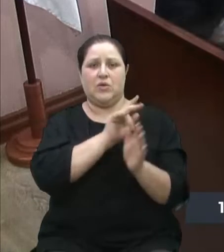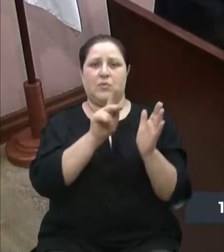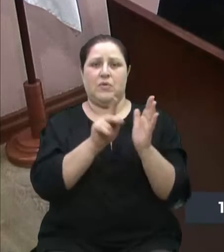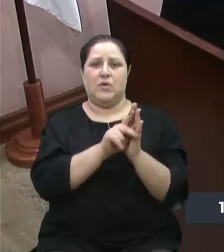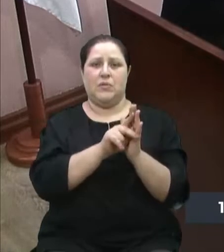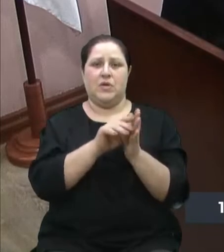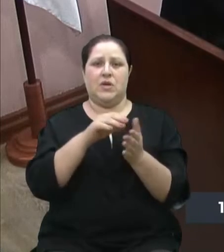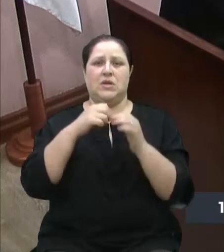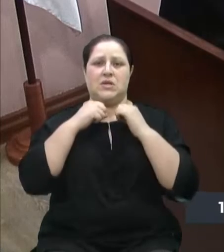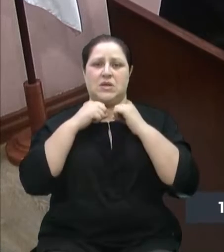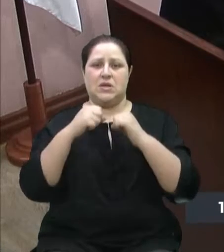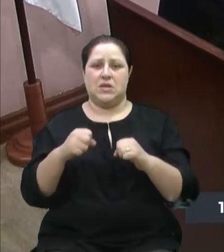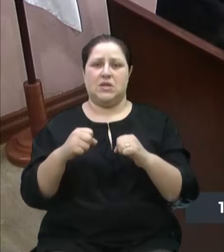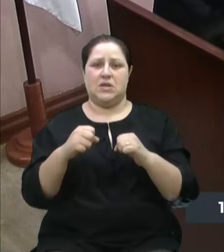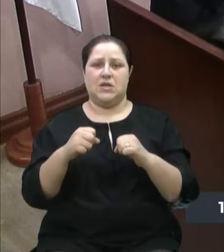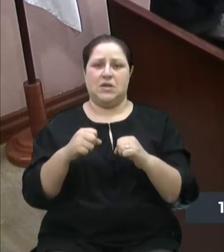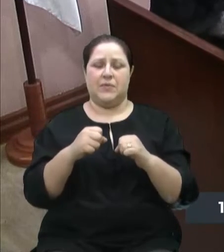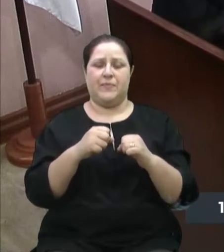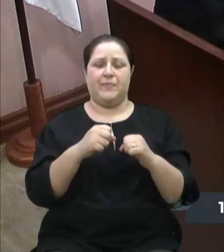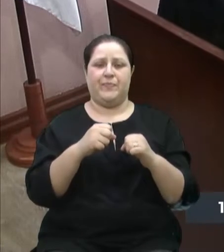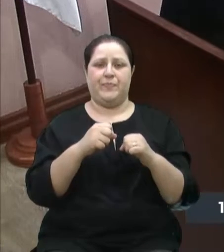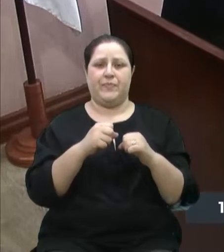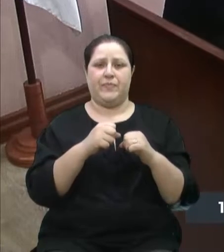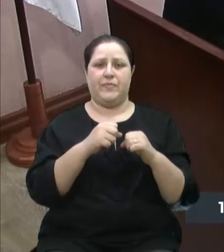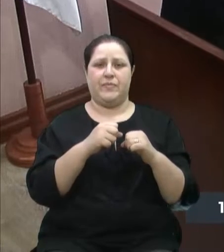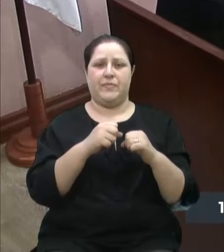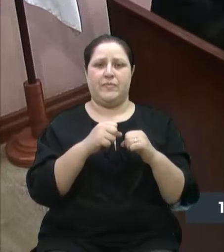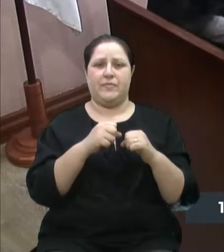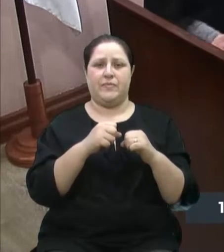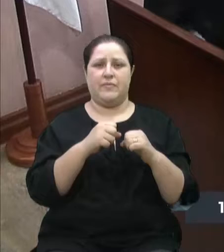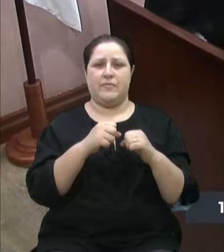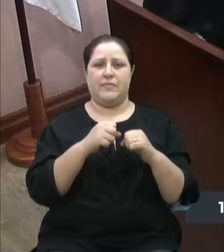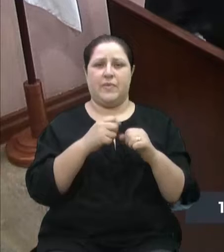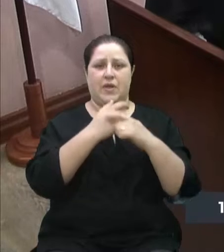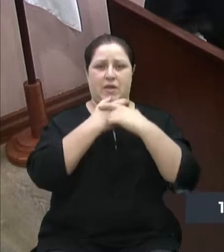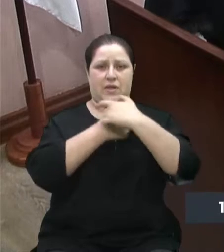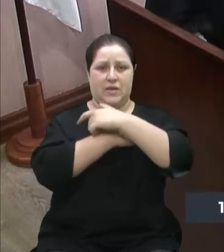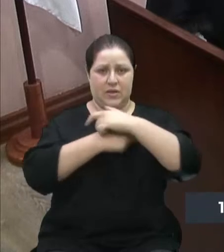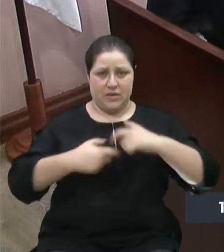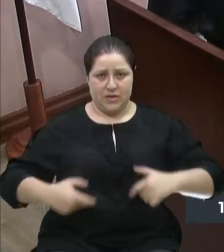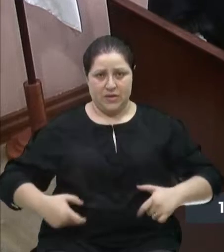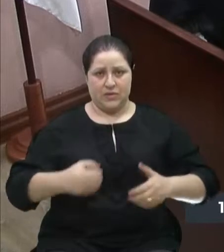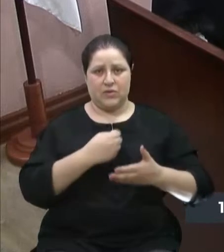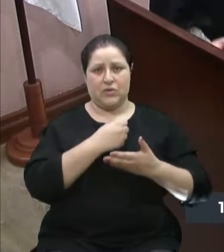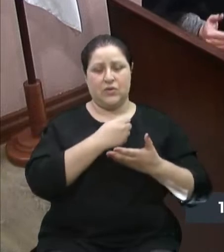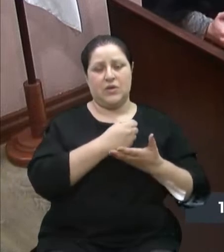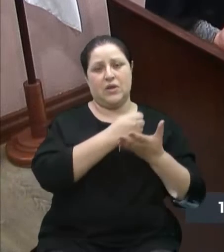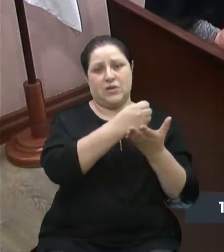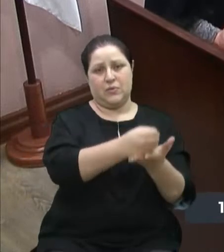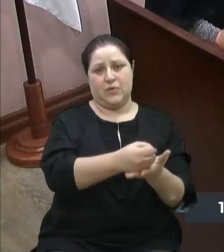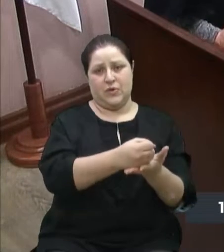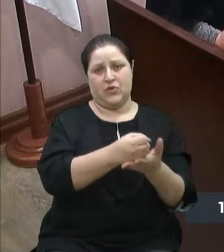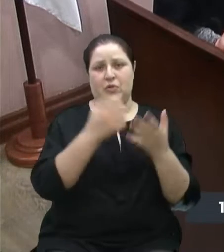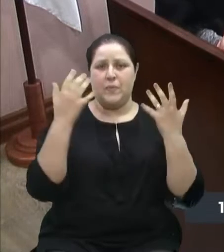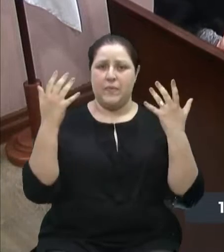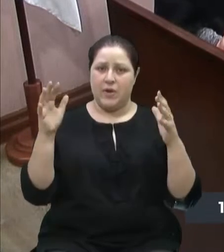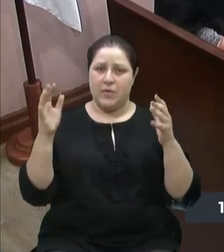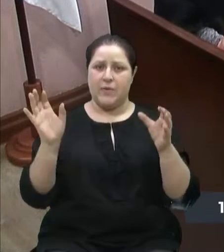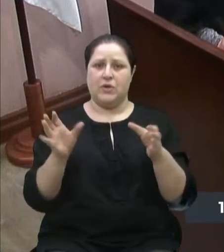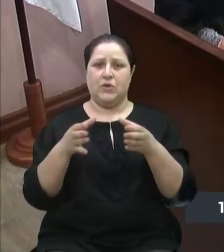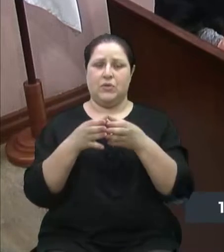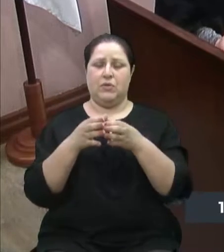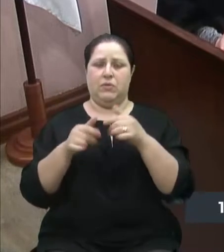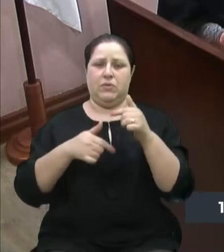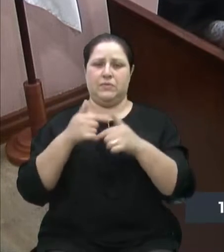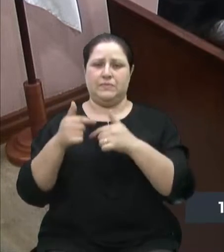Trânsito, Transporte e Mobilidade. Então, já de antemão, deixar um agradecimento aos técnicos, porque trabalharam durante 15